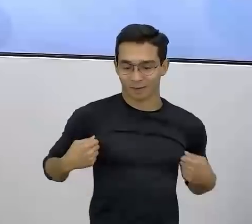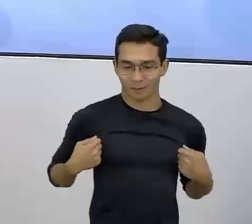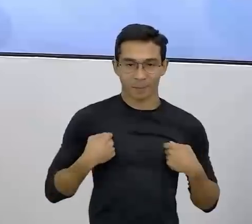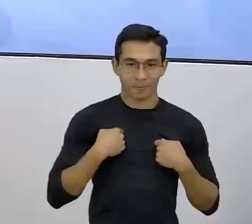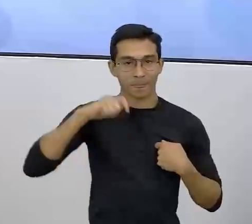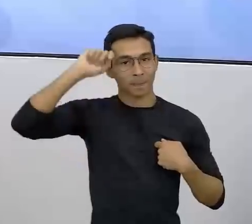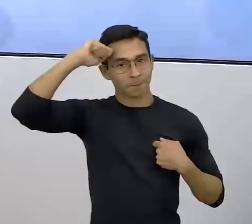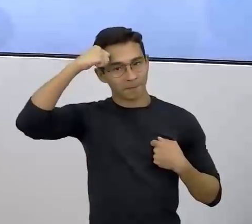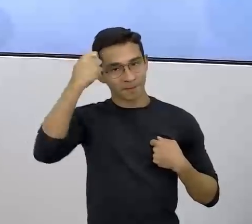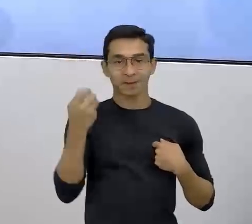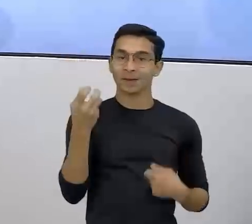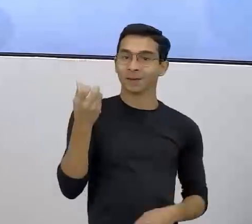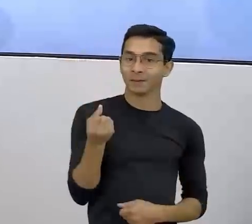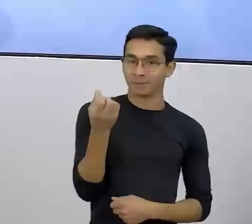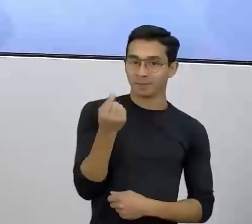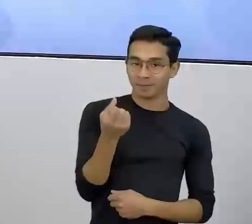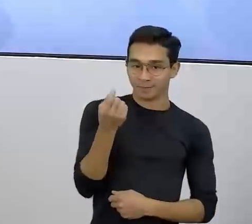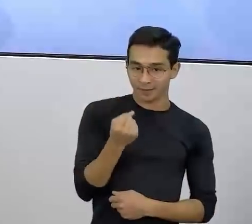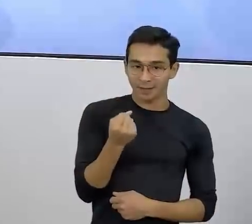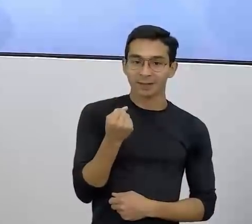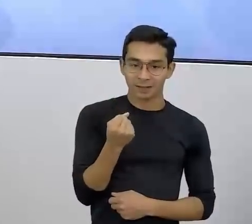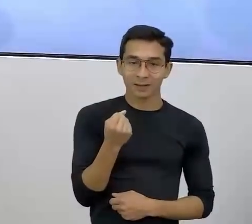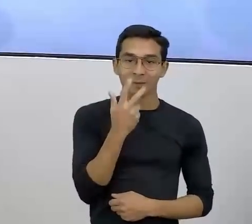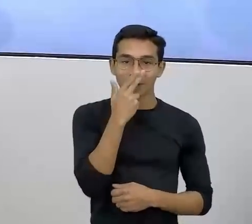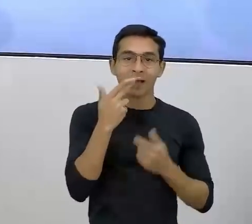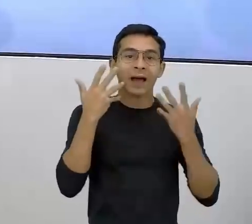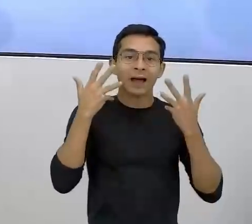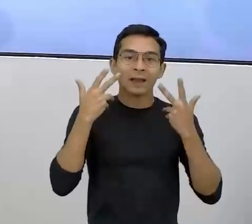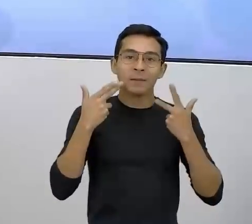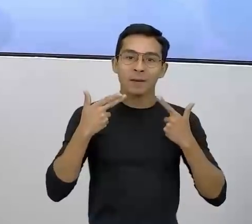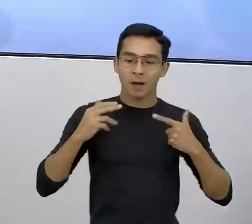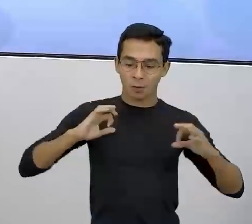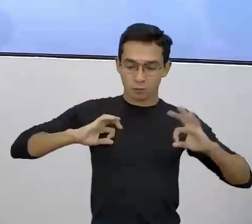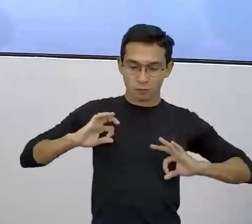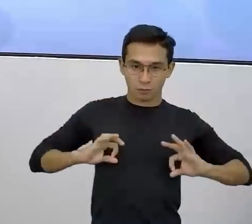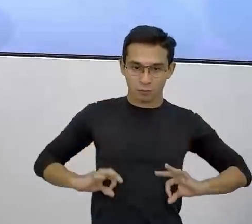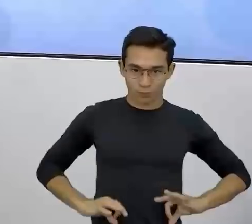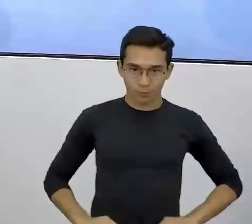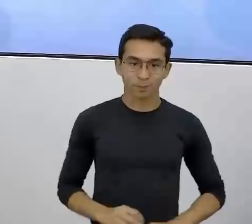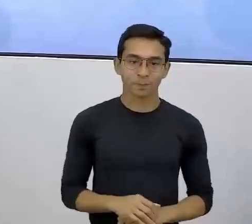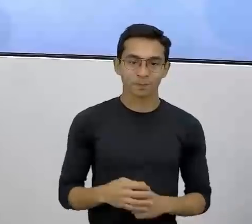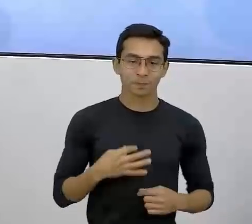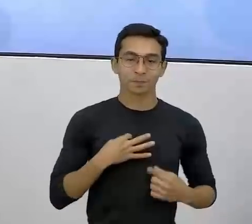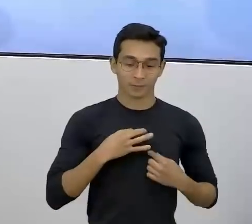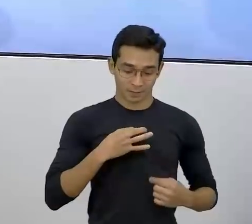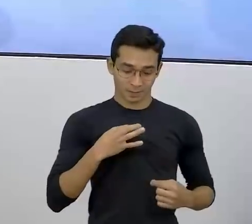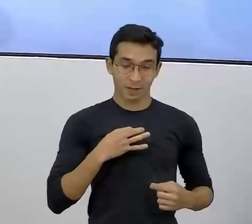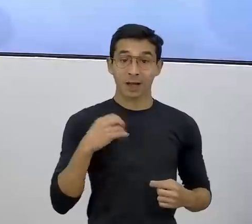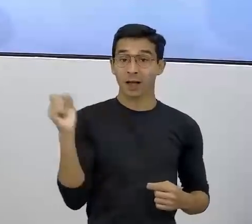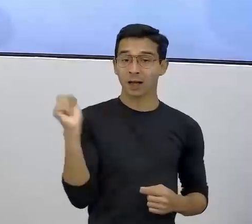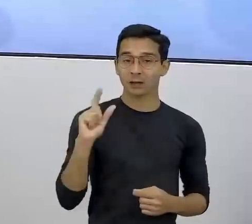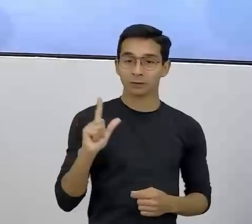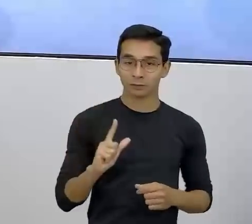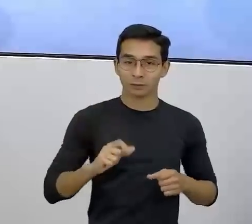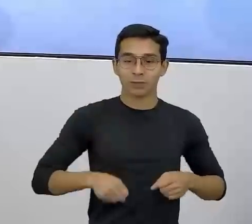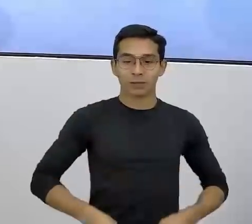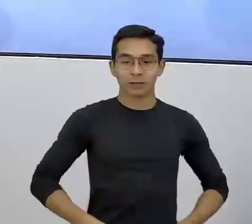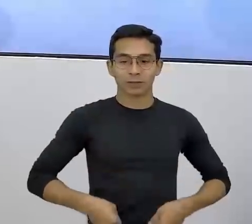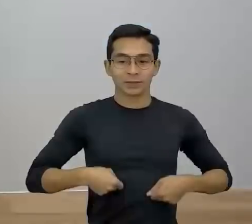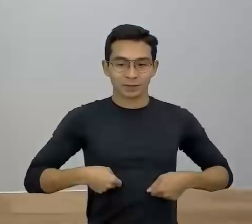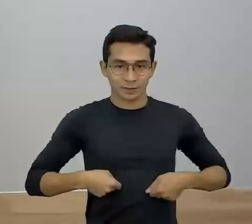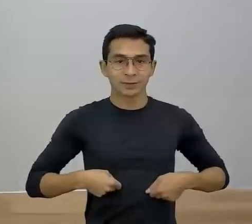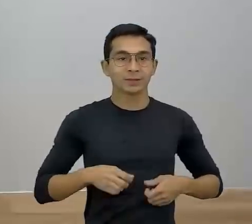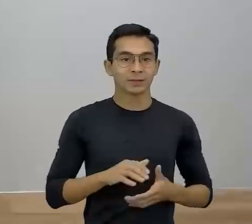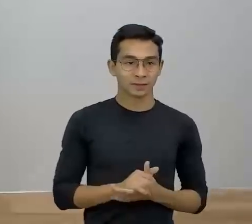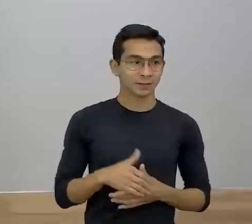e branca com várias estampas de animal print. Ao fundo eu estou com uma blusa azul e calça jeans. E vou passar a palavra